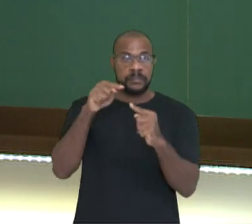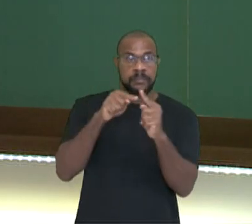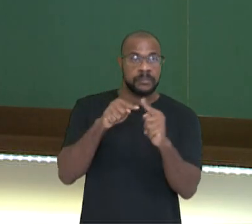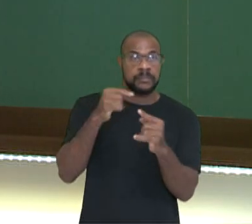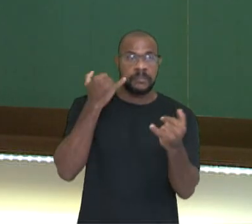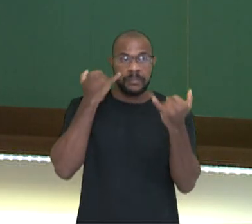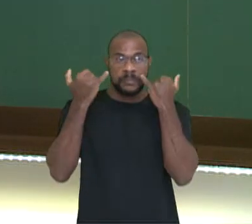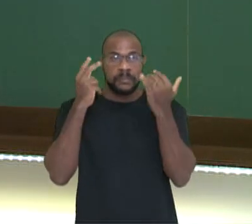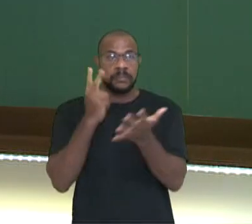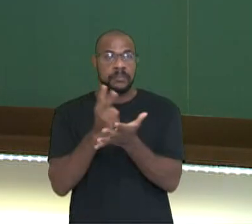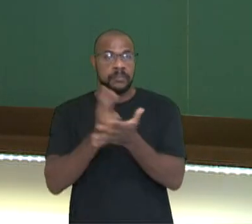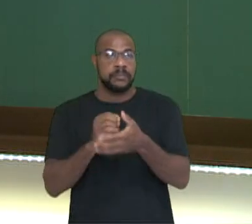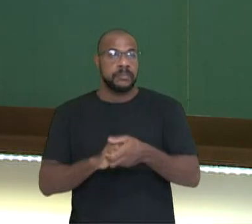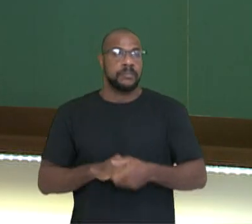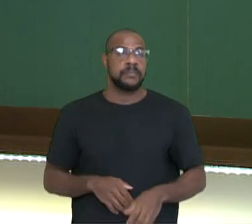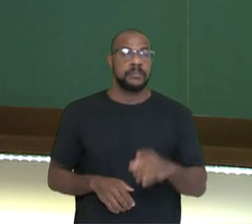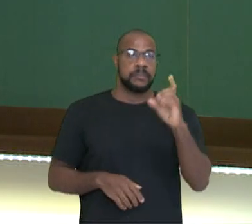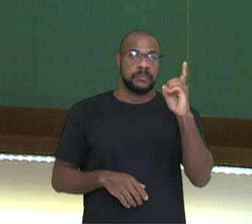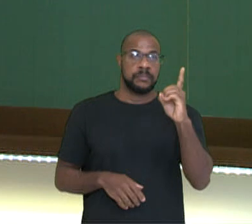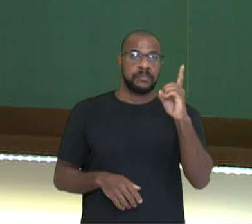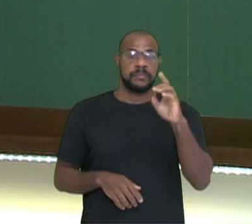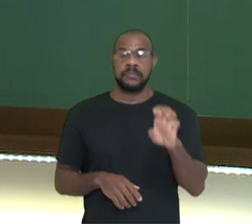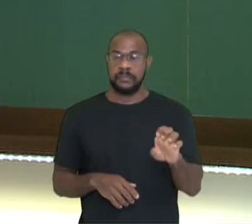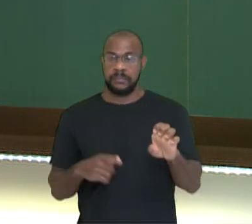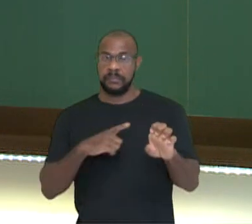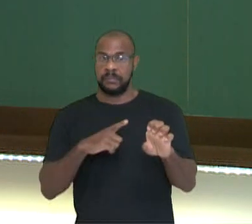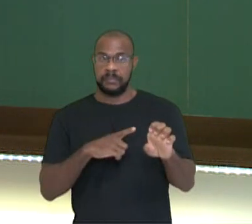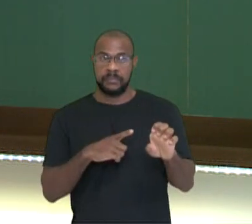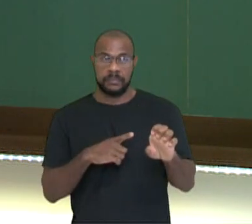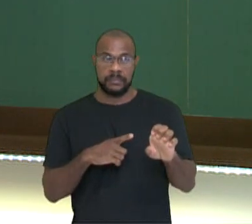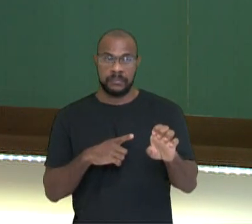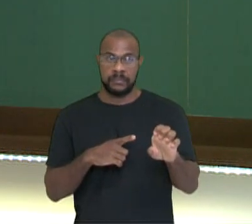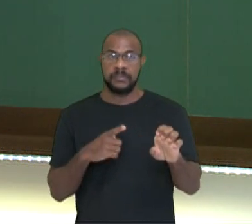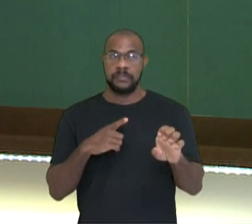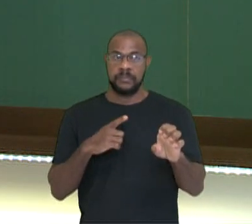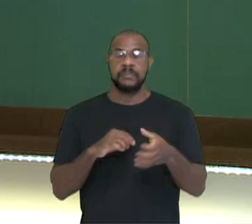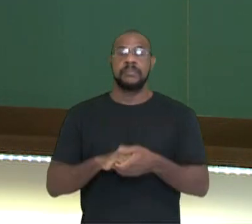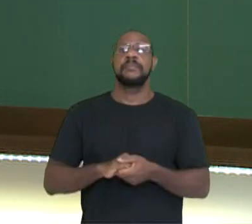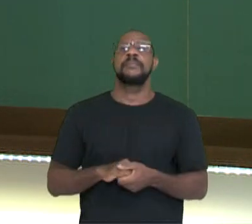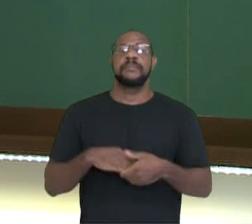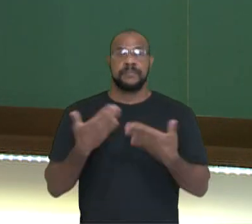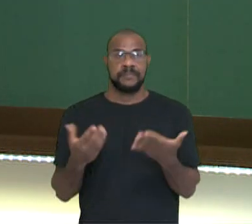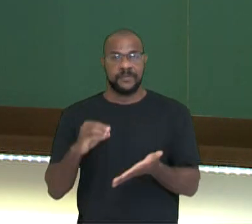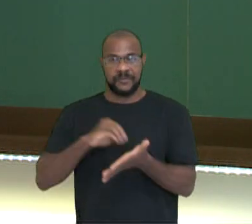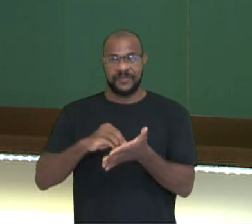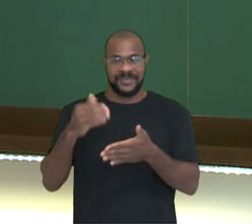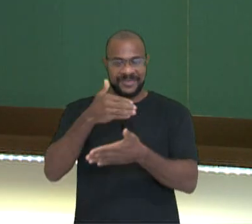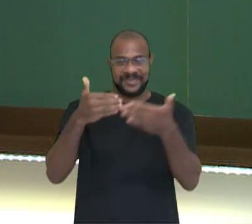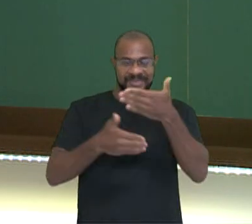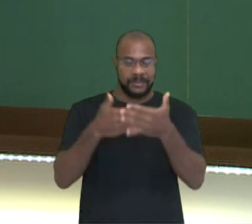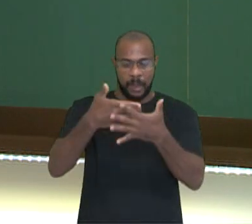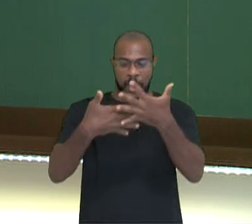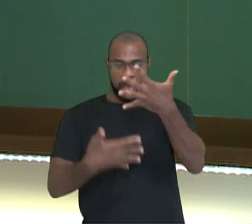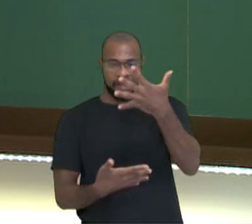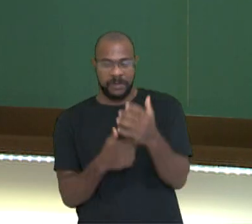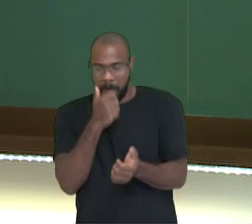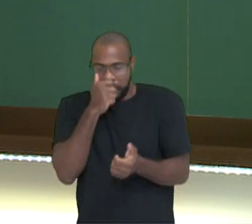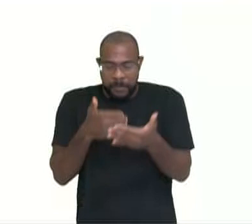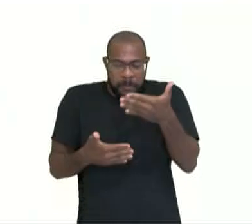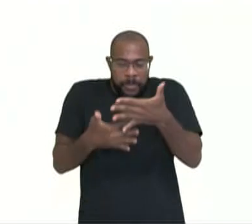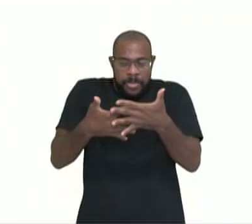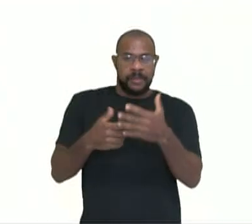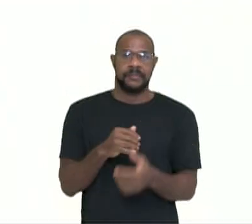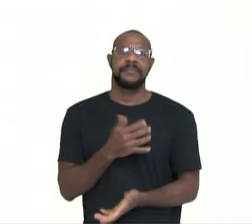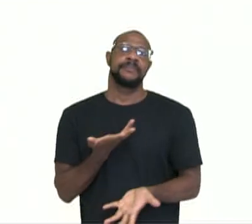informação continua aqui, então, nas letras D e E, como eu disse para vocês, que não couberam no slide, só para não ficar muito apertado para vocês a leitura,